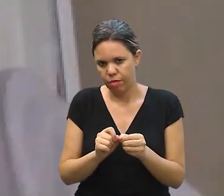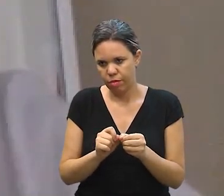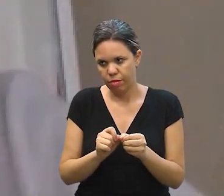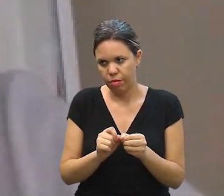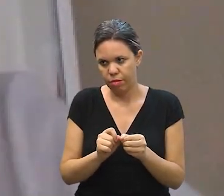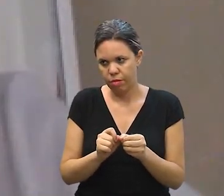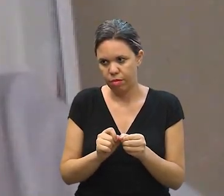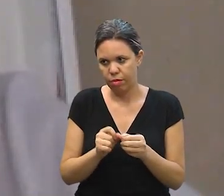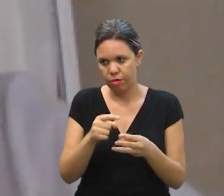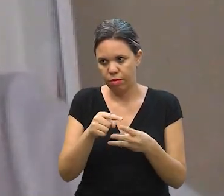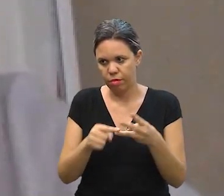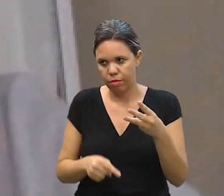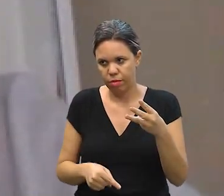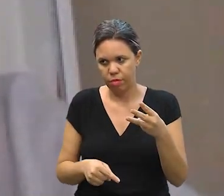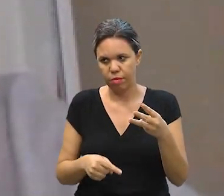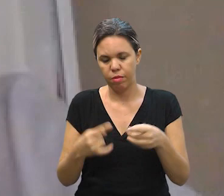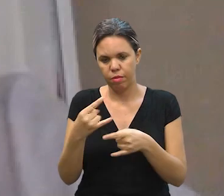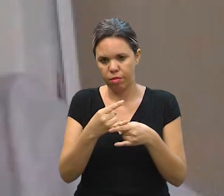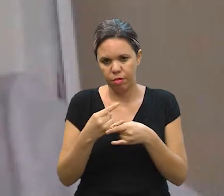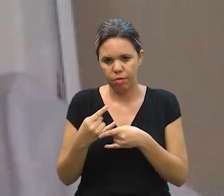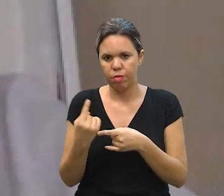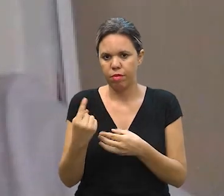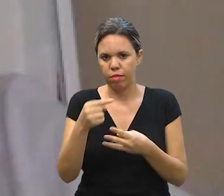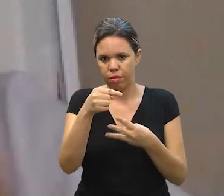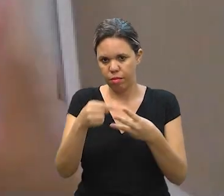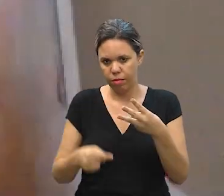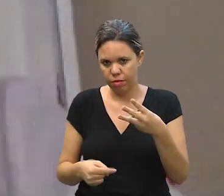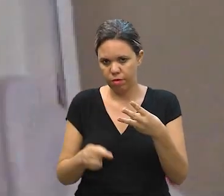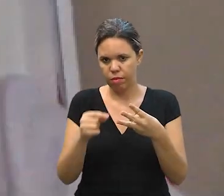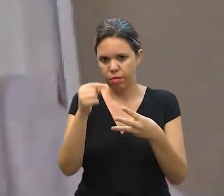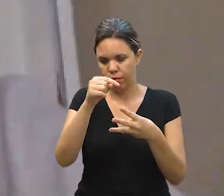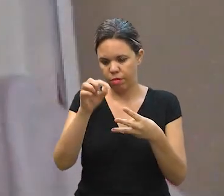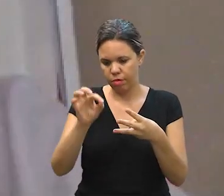3 webinários, e em cada um deles,